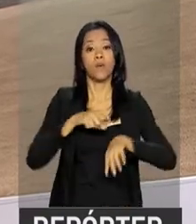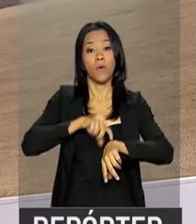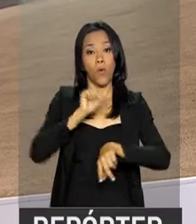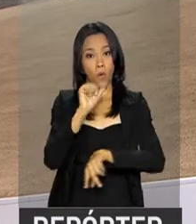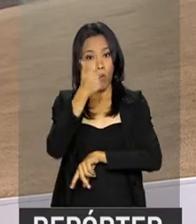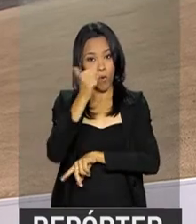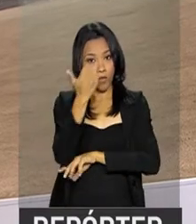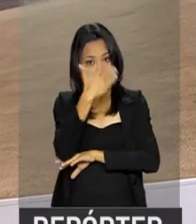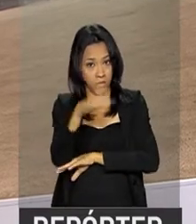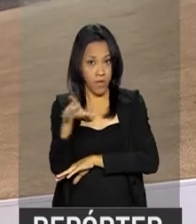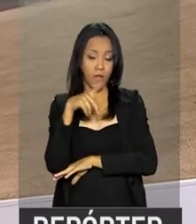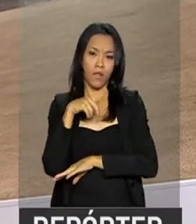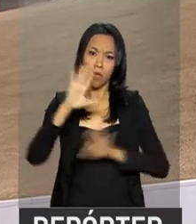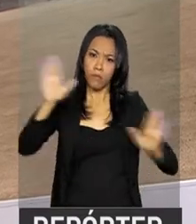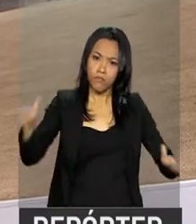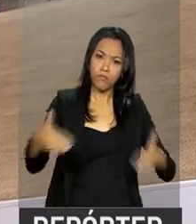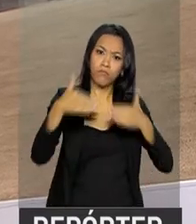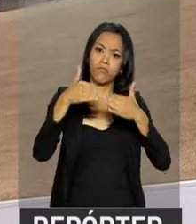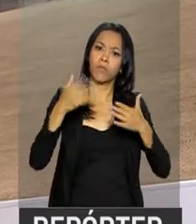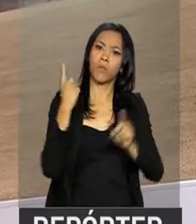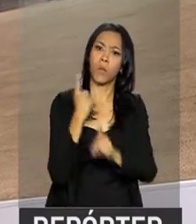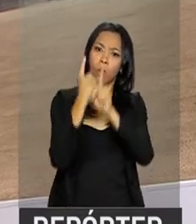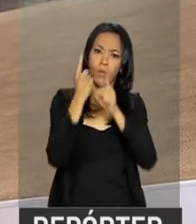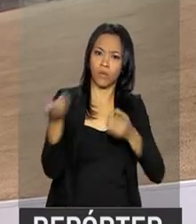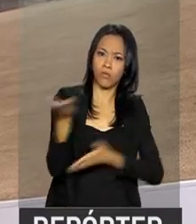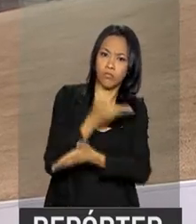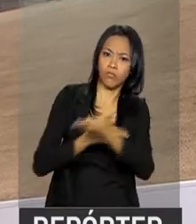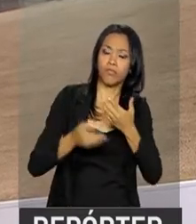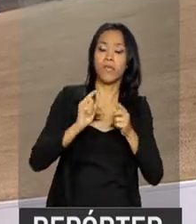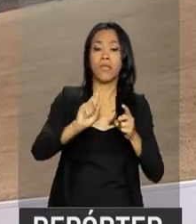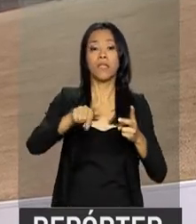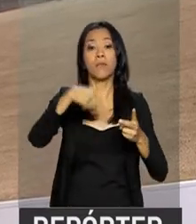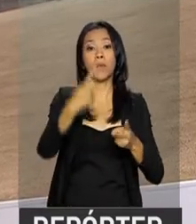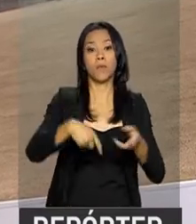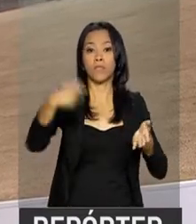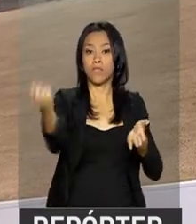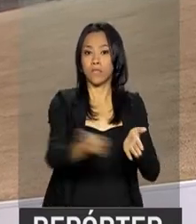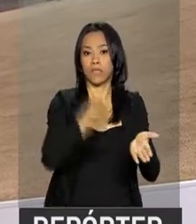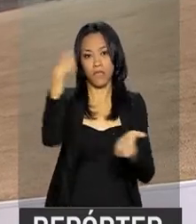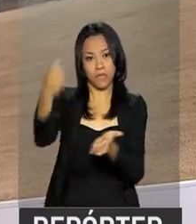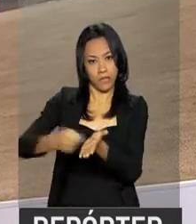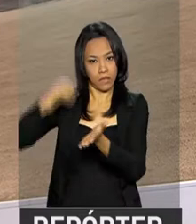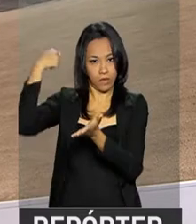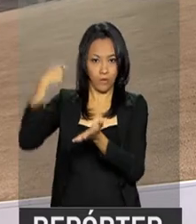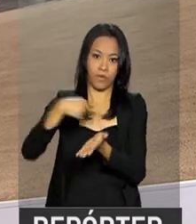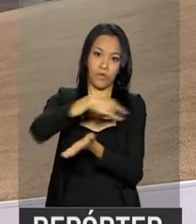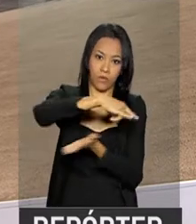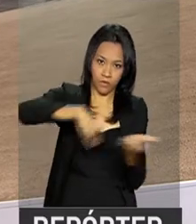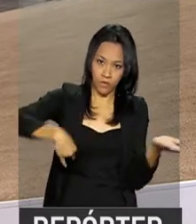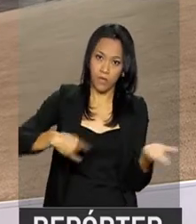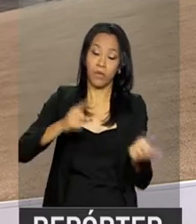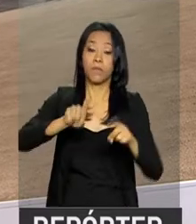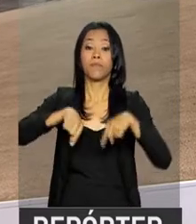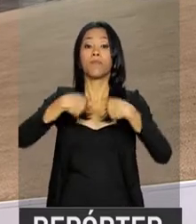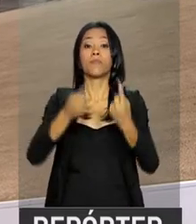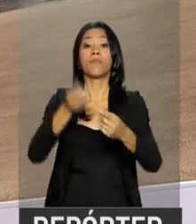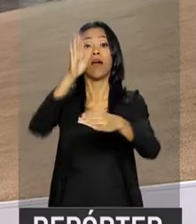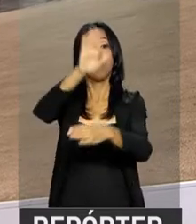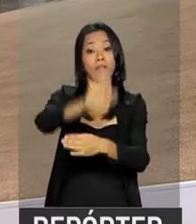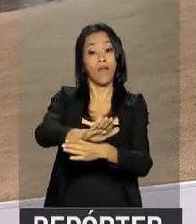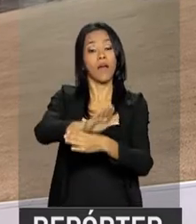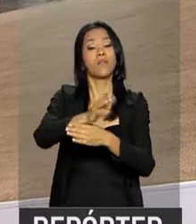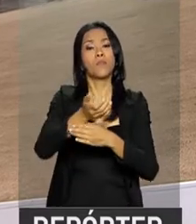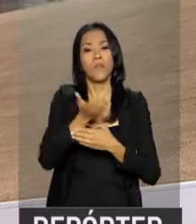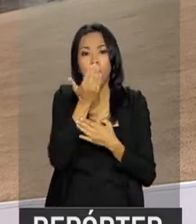encontro bilateral ampliado e depois a cerimônia de assinatura de atos à tarde vai ser oferecido um